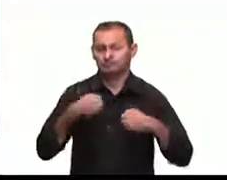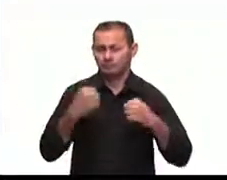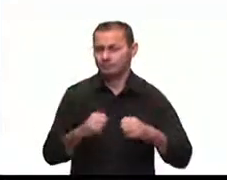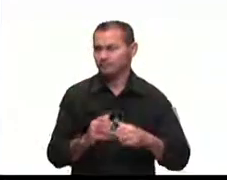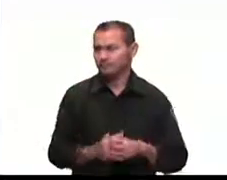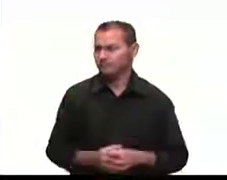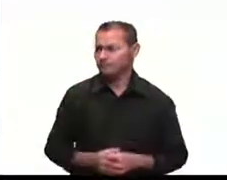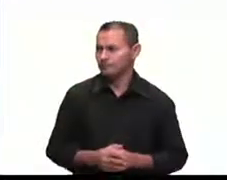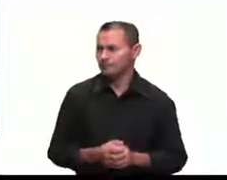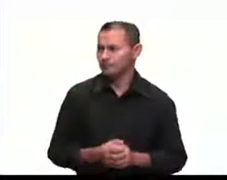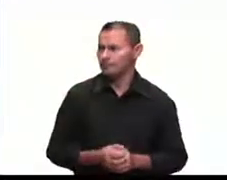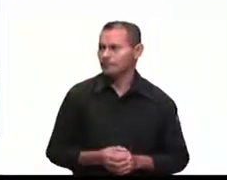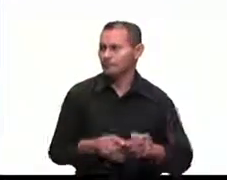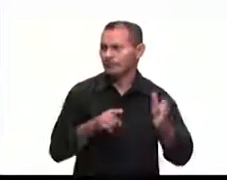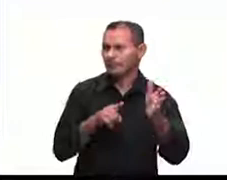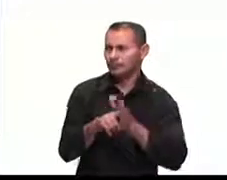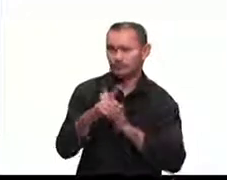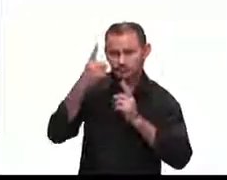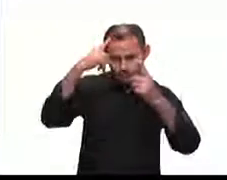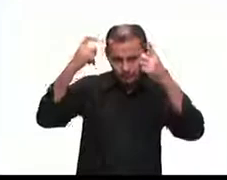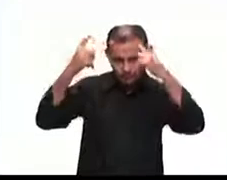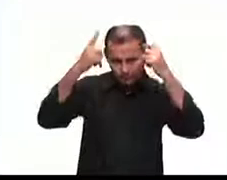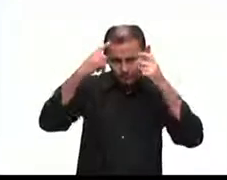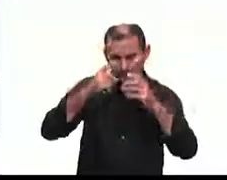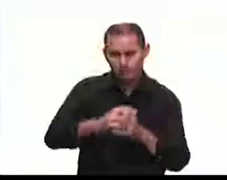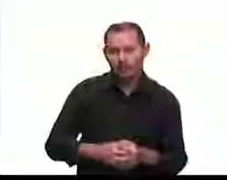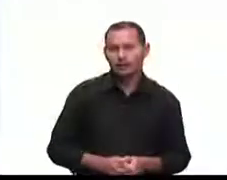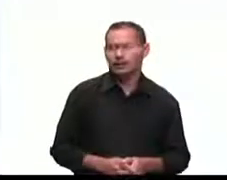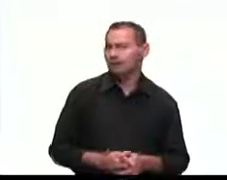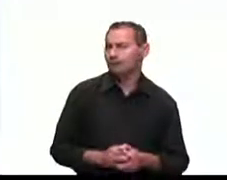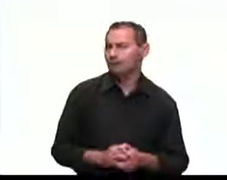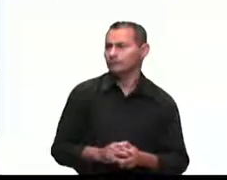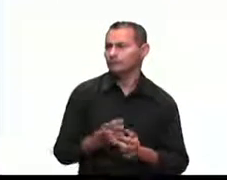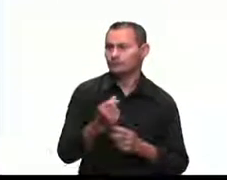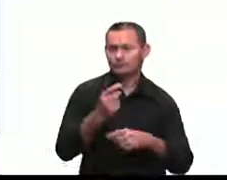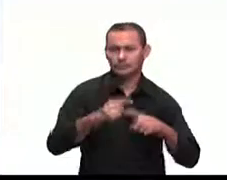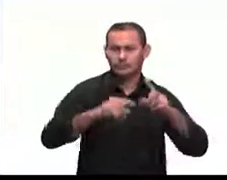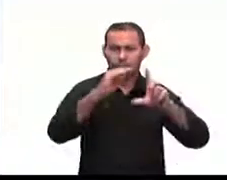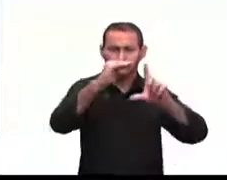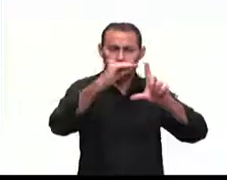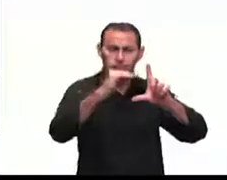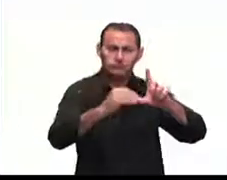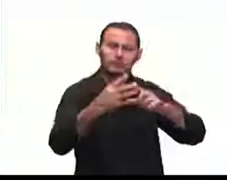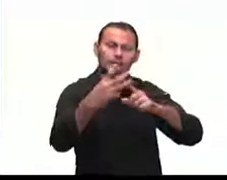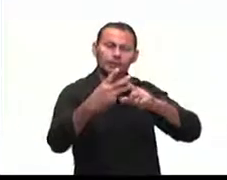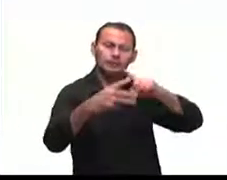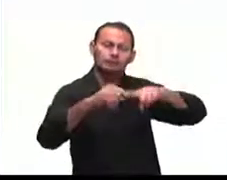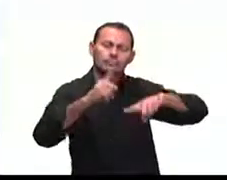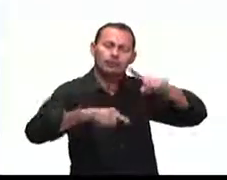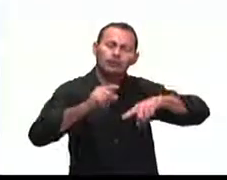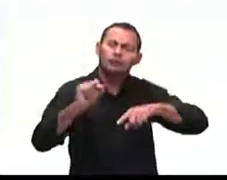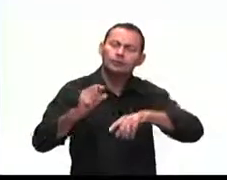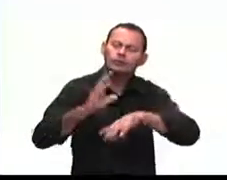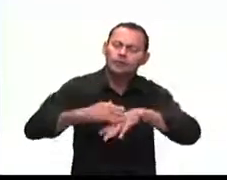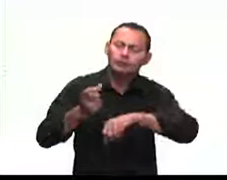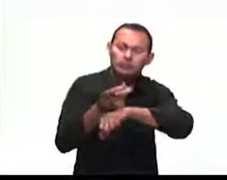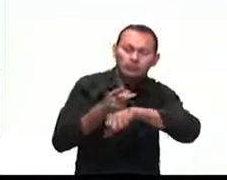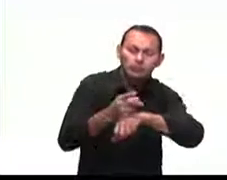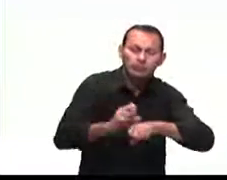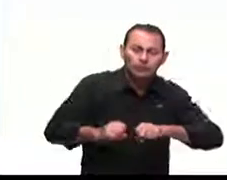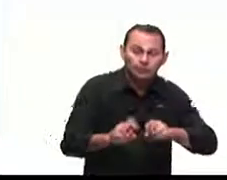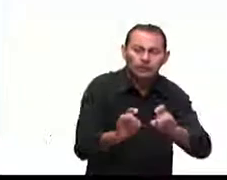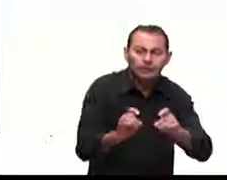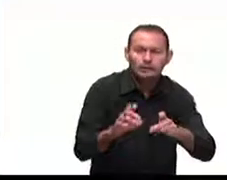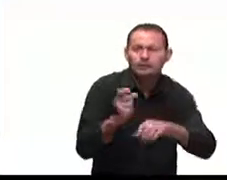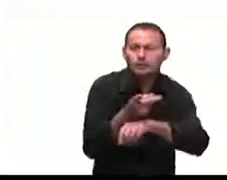necessita. Uma pergunta hipotética aqui, liste abaixo três produtos que você mais procura quando vai a um